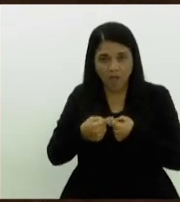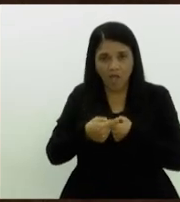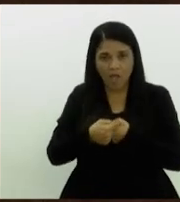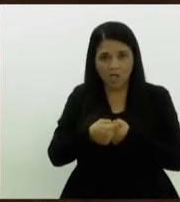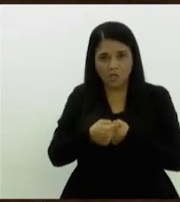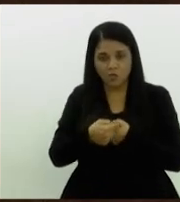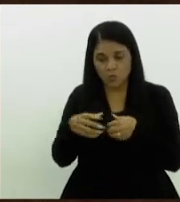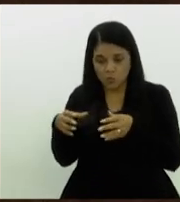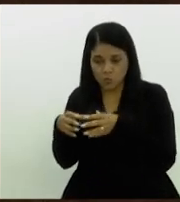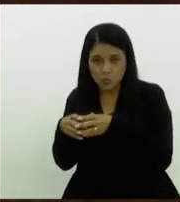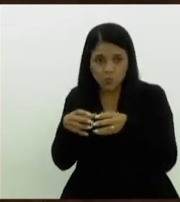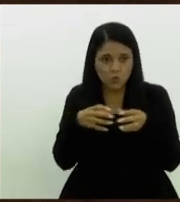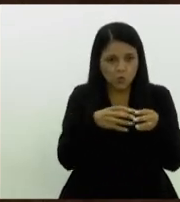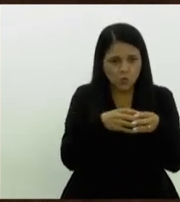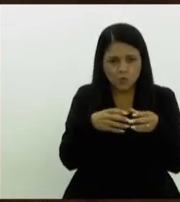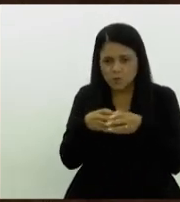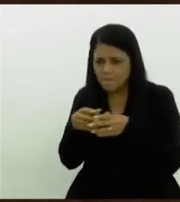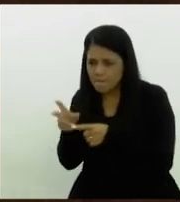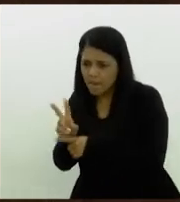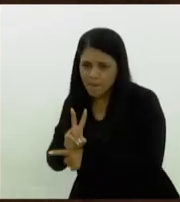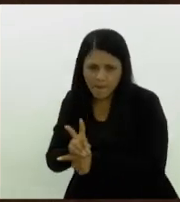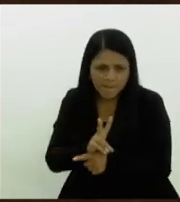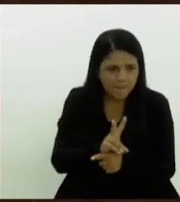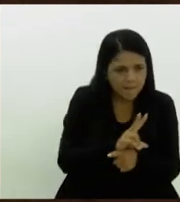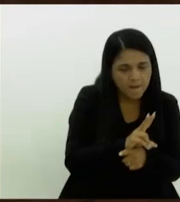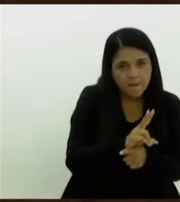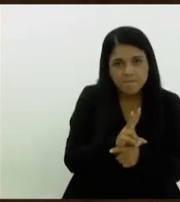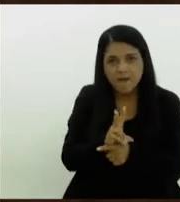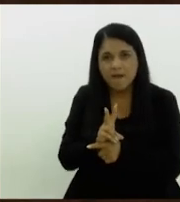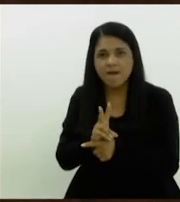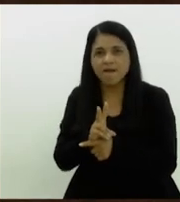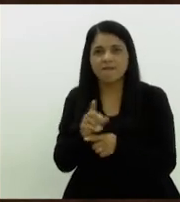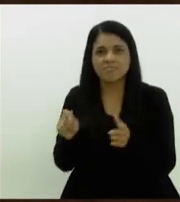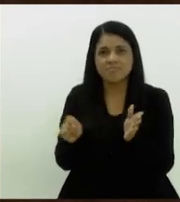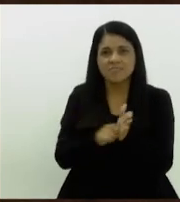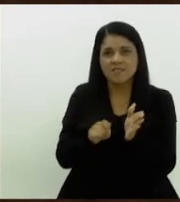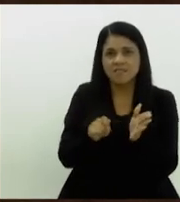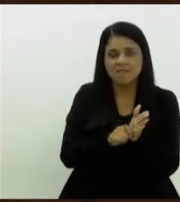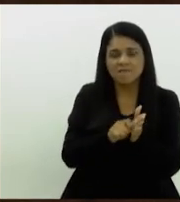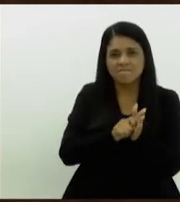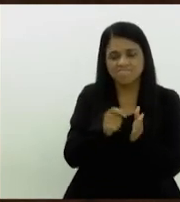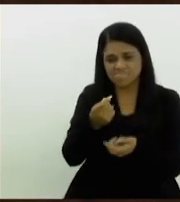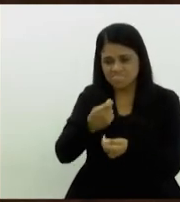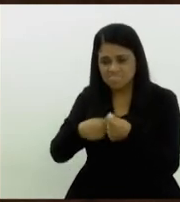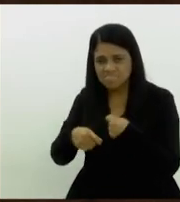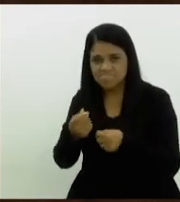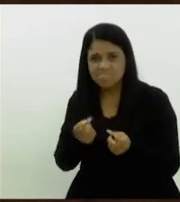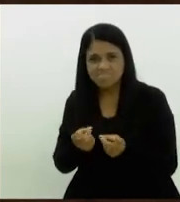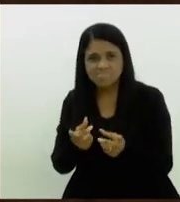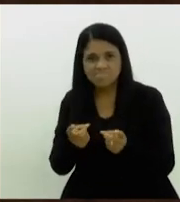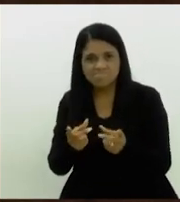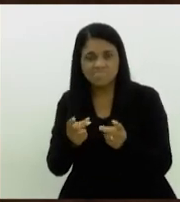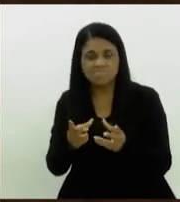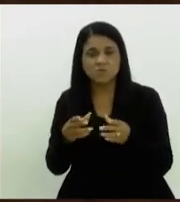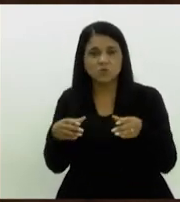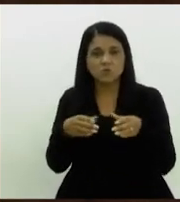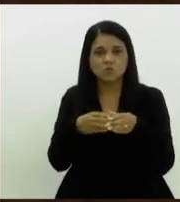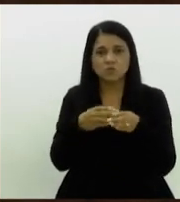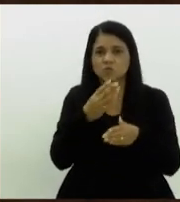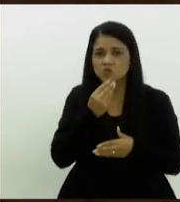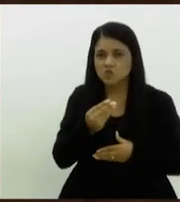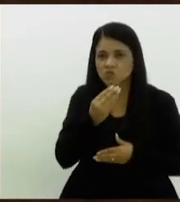e bondes de, exatamente, traficantes do complexo de Israel, o que inibe, entre